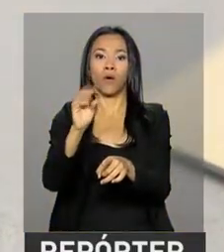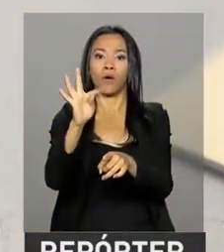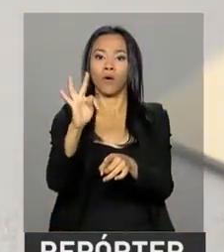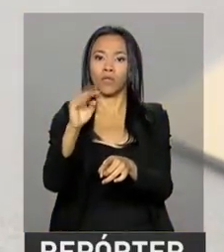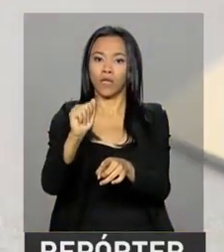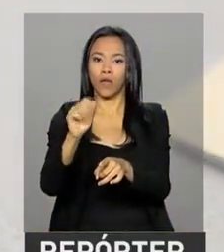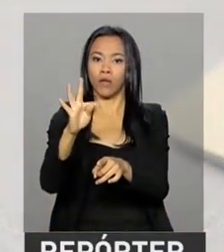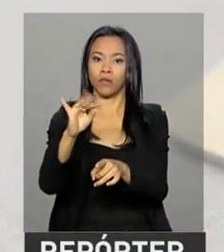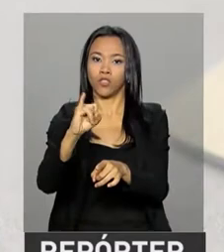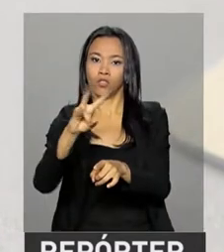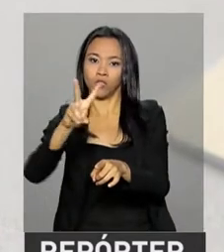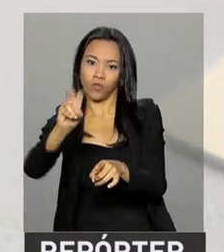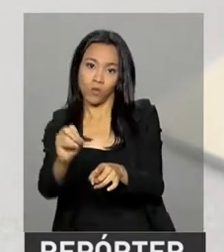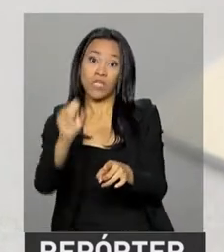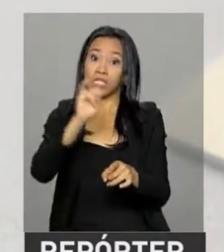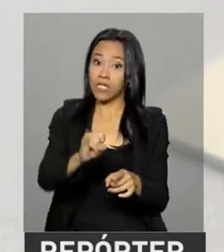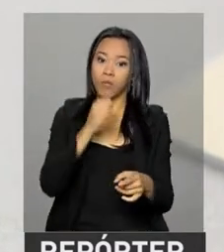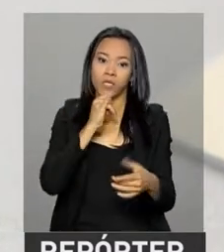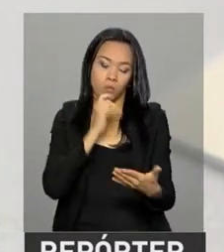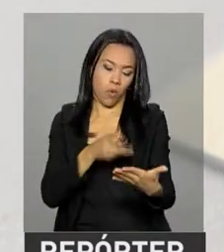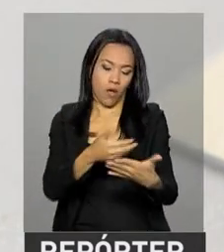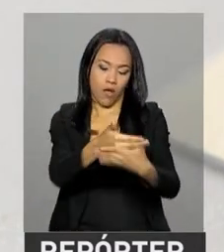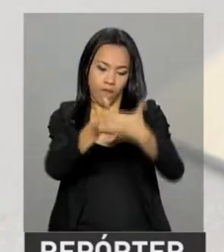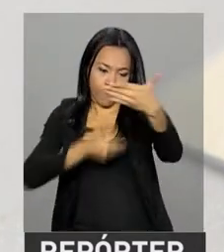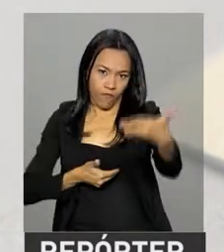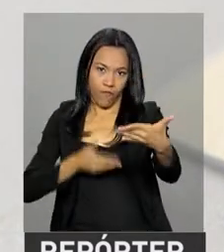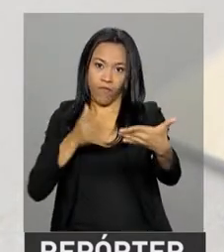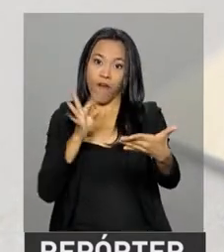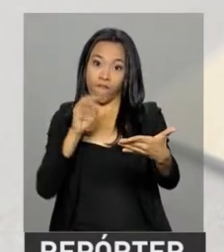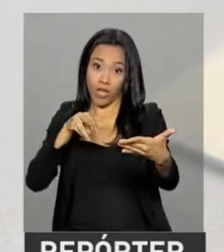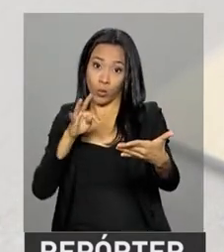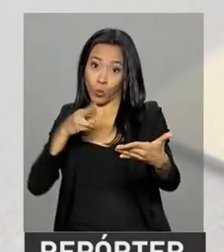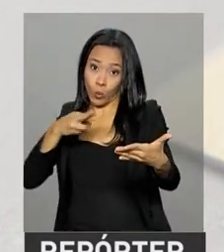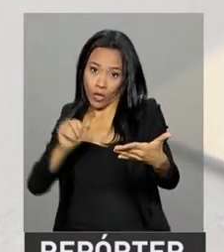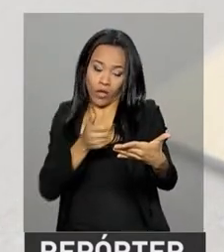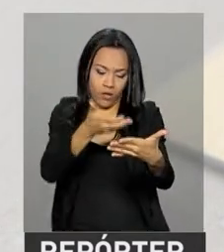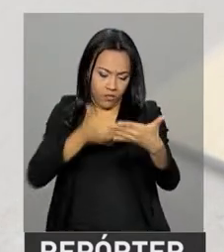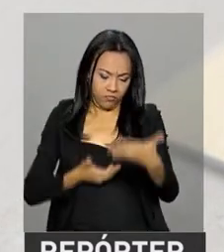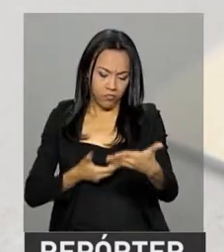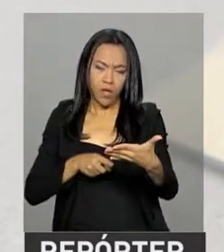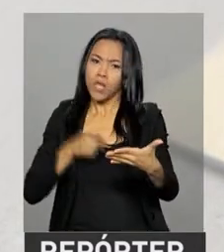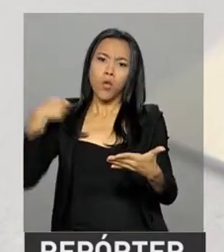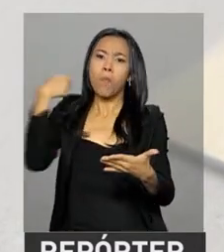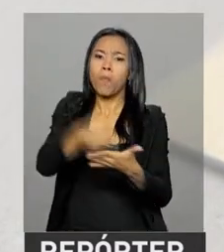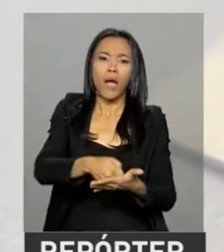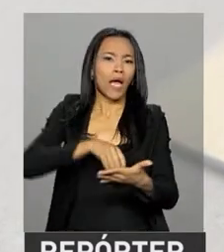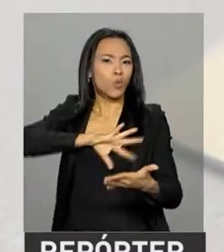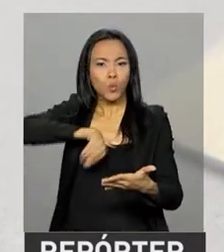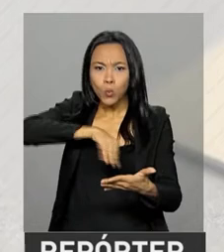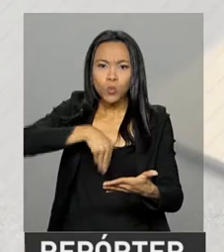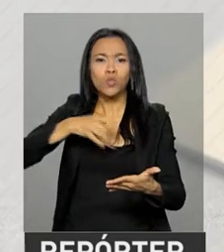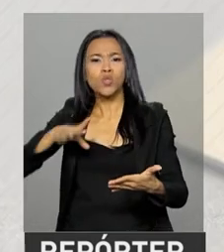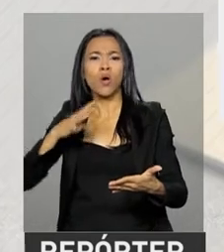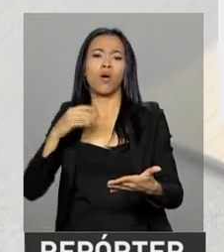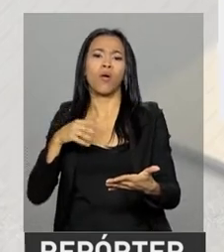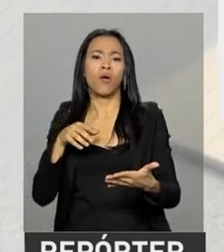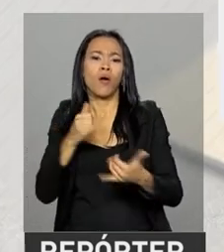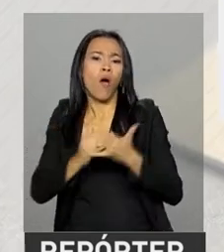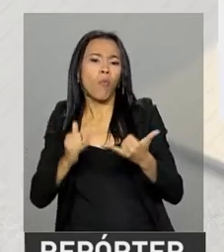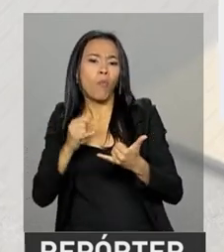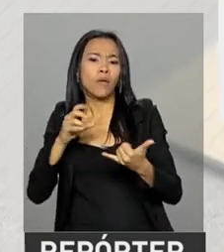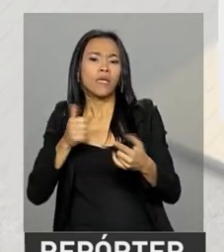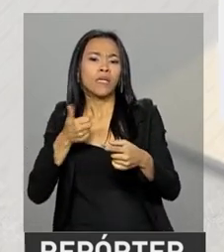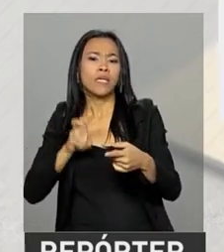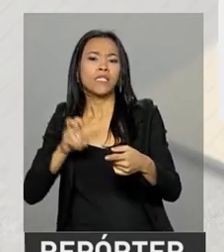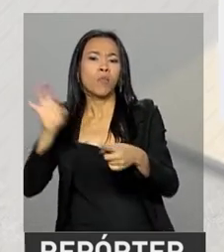se o consumidor não quitar o valor total da fatura no mês pagando o mínimo de 15% do valor os juros só